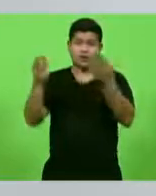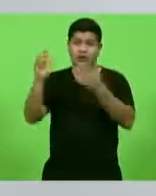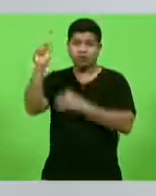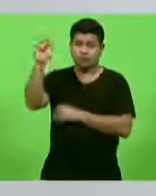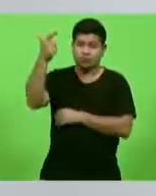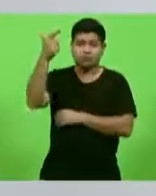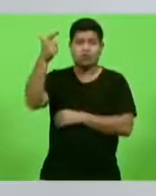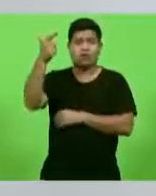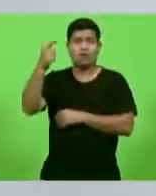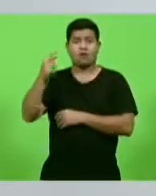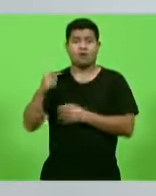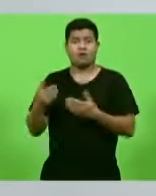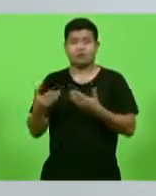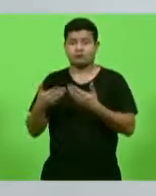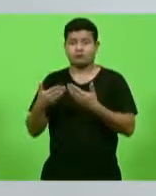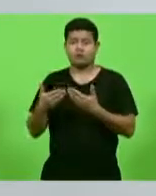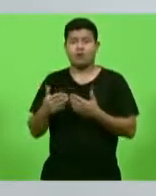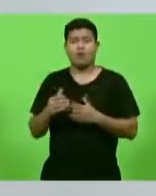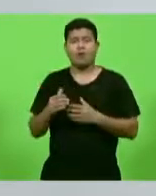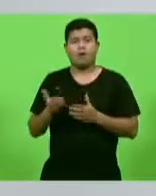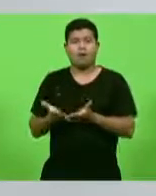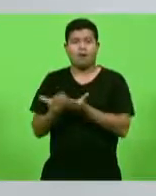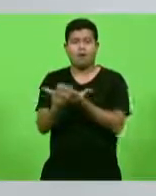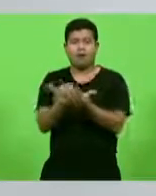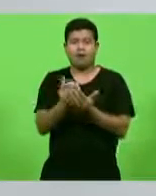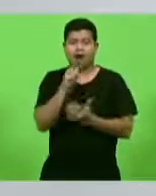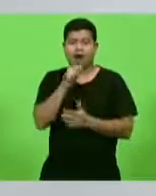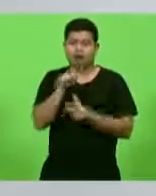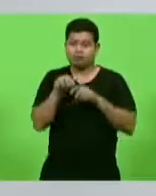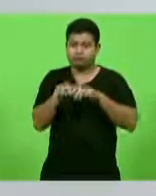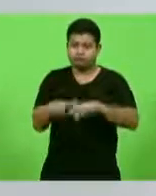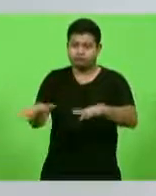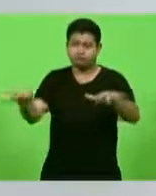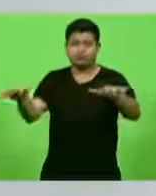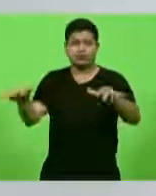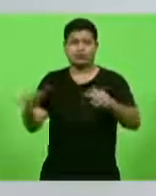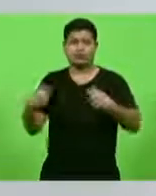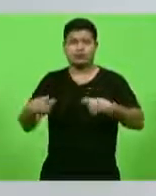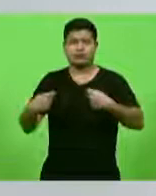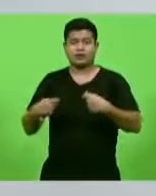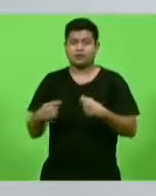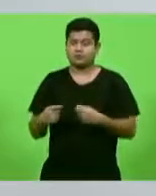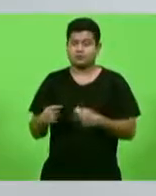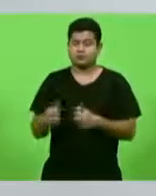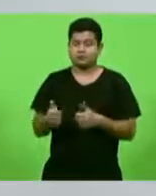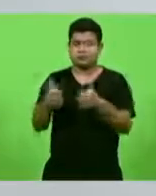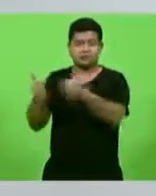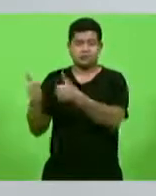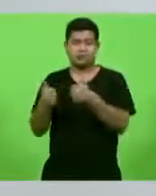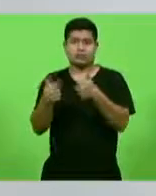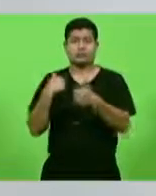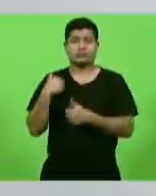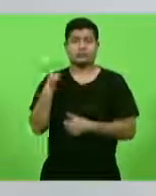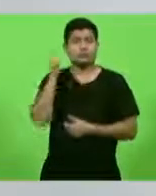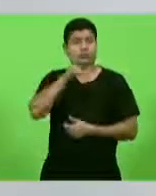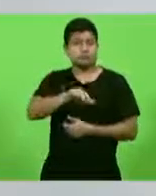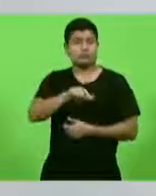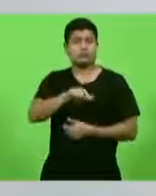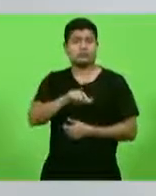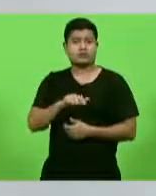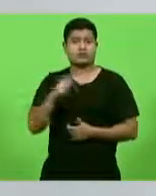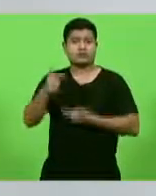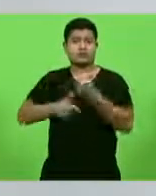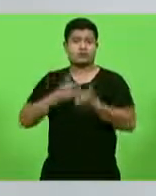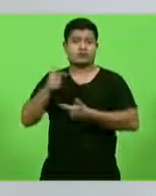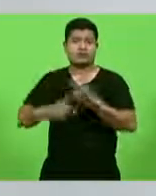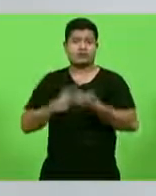mar estar aberto, depende de uma série de fatores para poder fazer a captura da sua subsistência. E